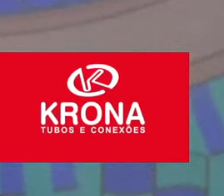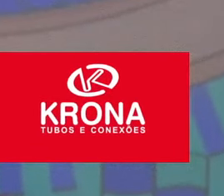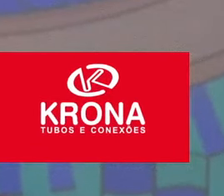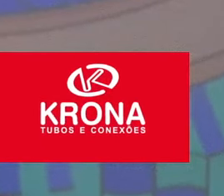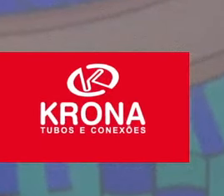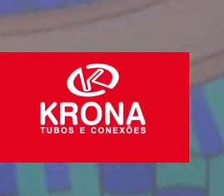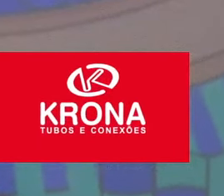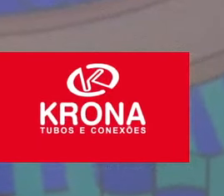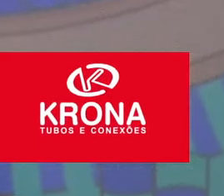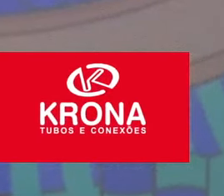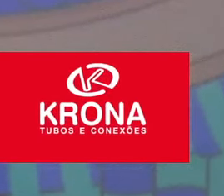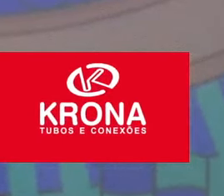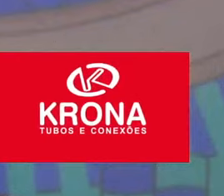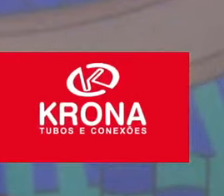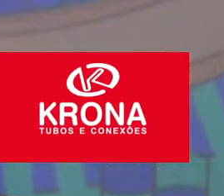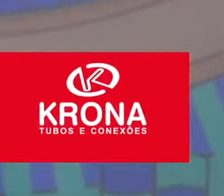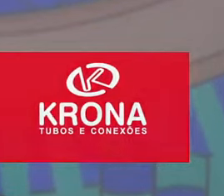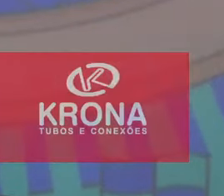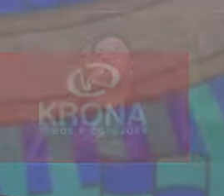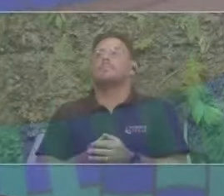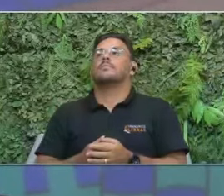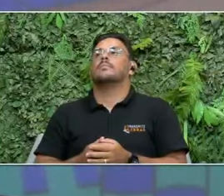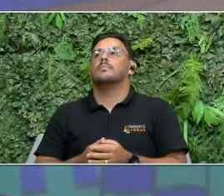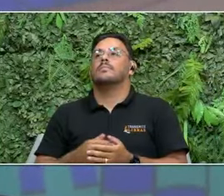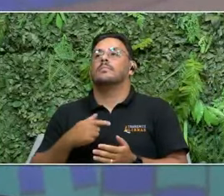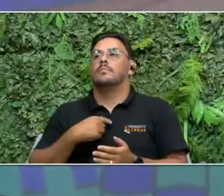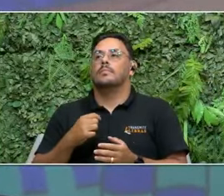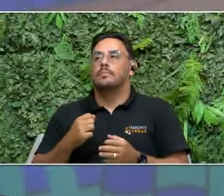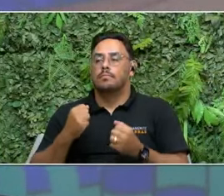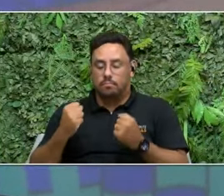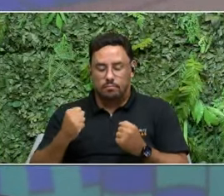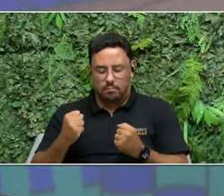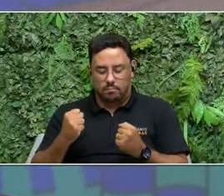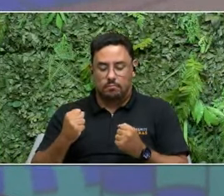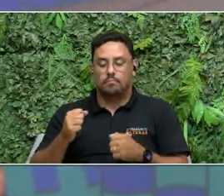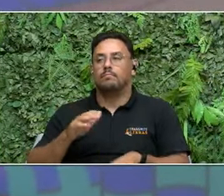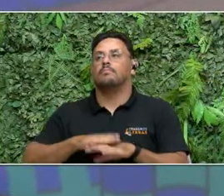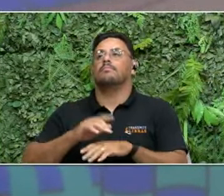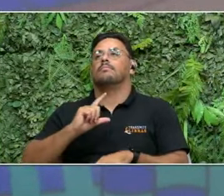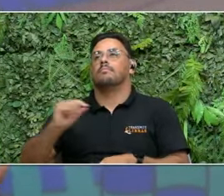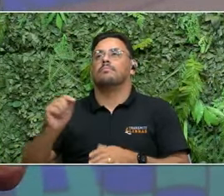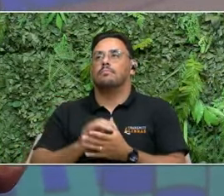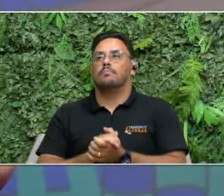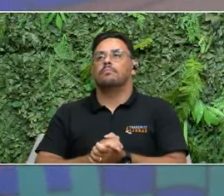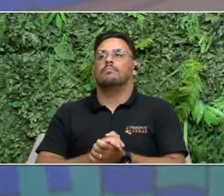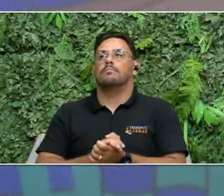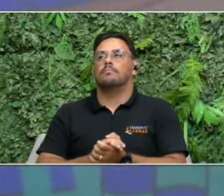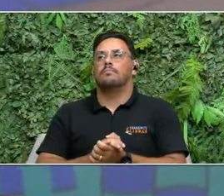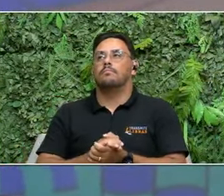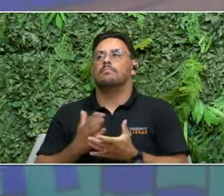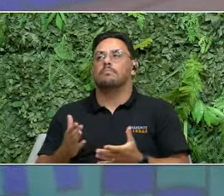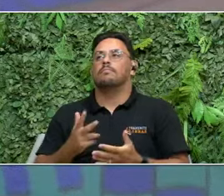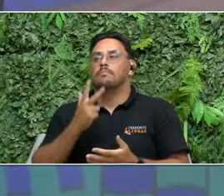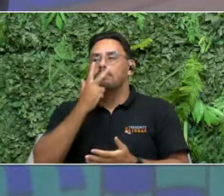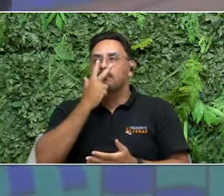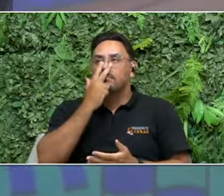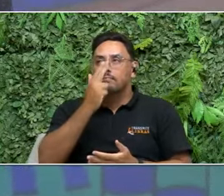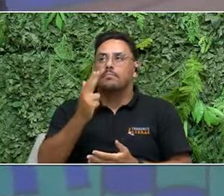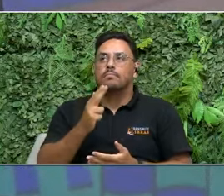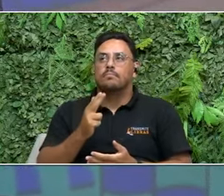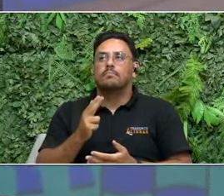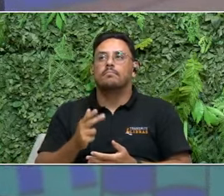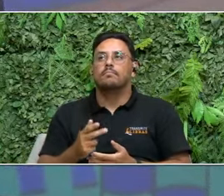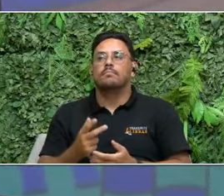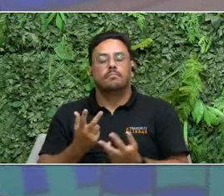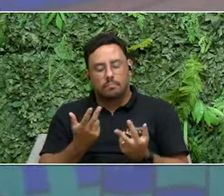disputa tá bem agora é o seguinte e o Cruzeiro sai fortalecido daqu Cruzeiro sai fortalecido também que parece vai ser uma